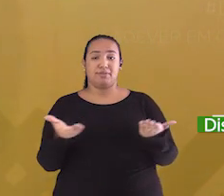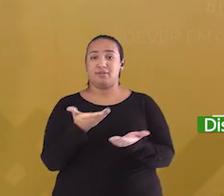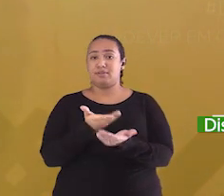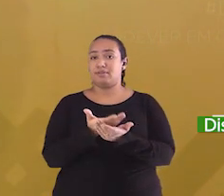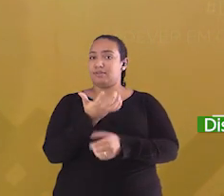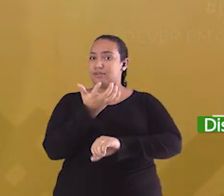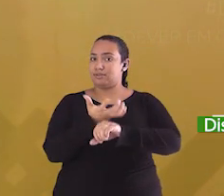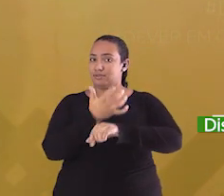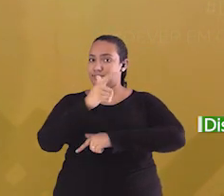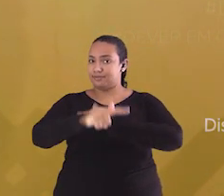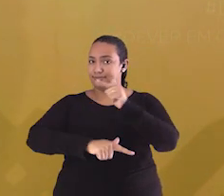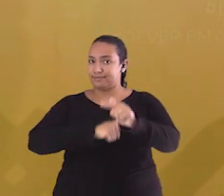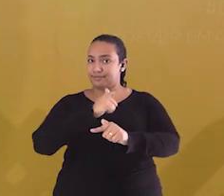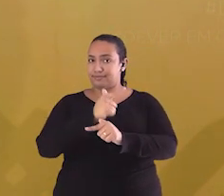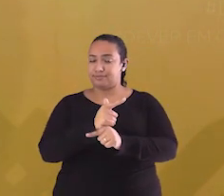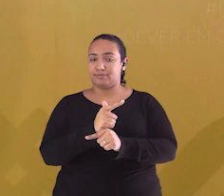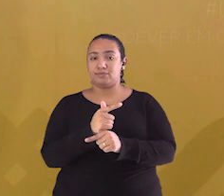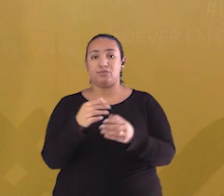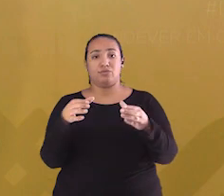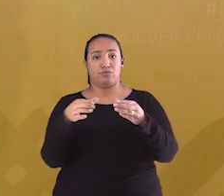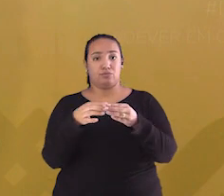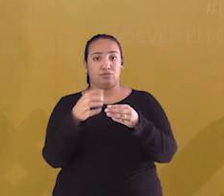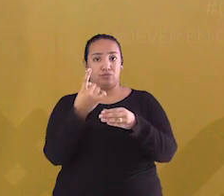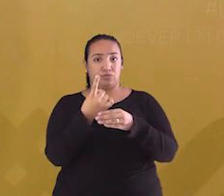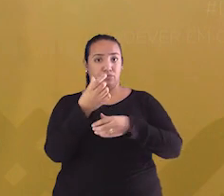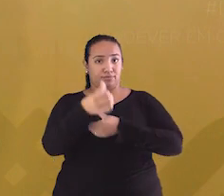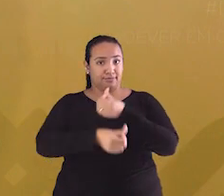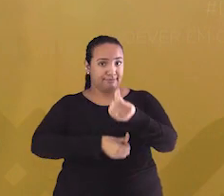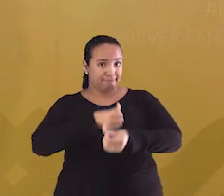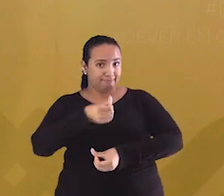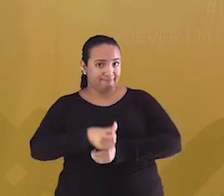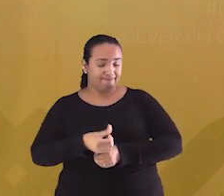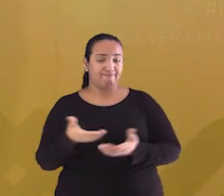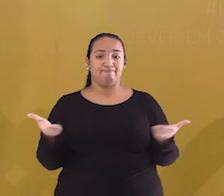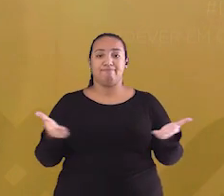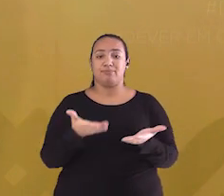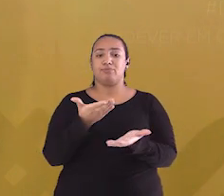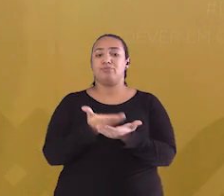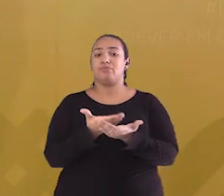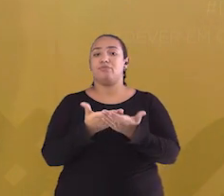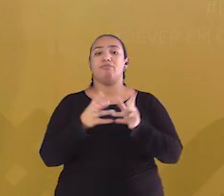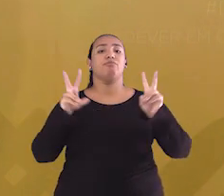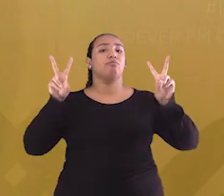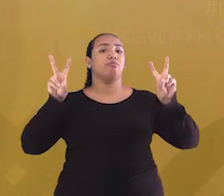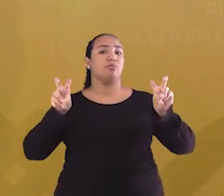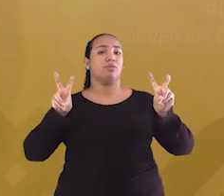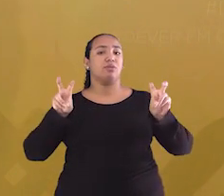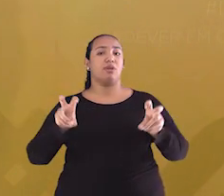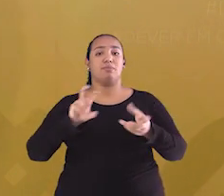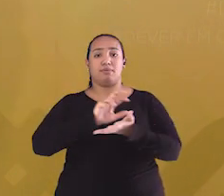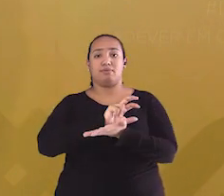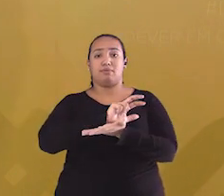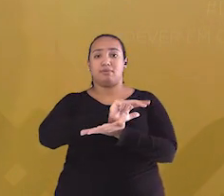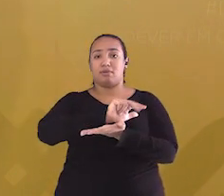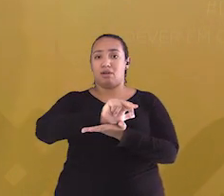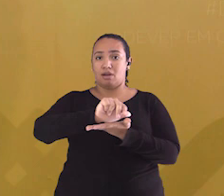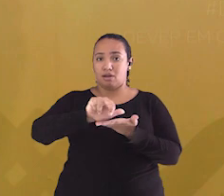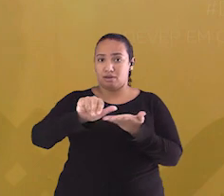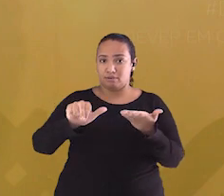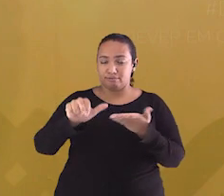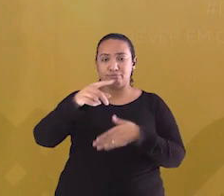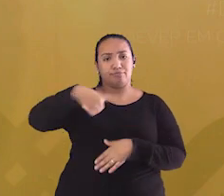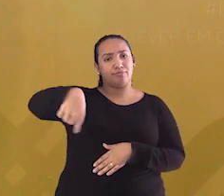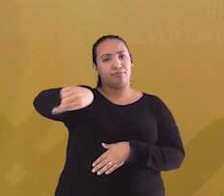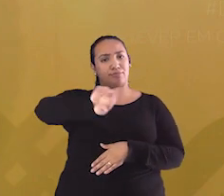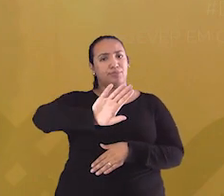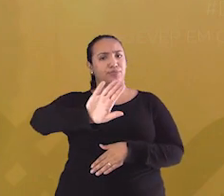de Geografia, voltada para o primeiro ciclo da EJA. Nessa aula, nós vamos falar sobre diversidade.